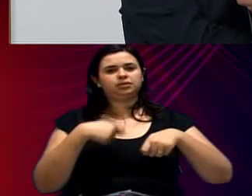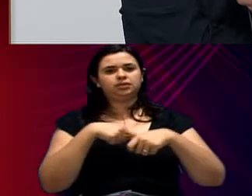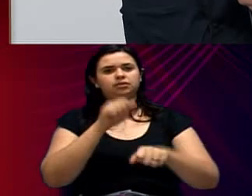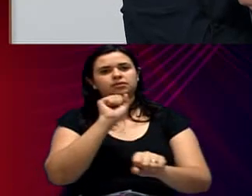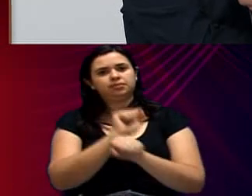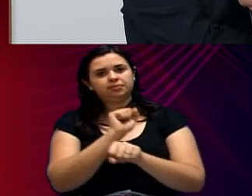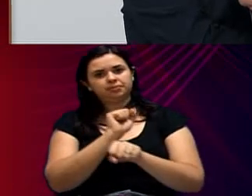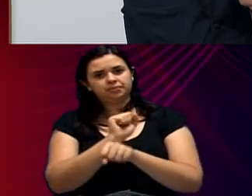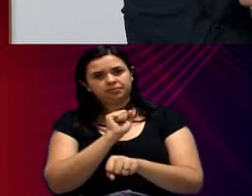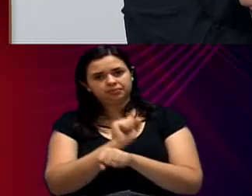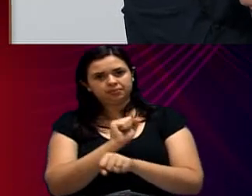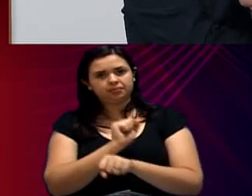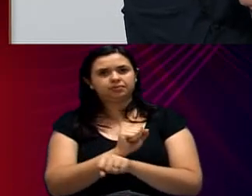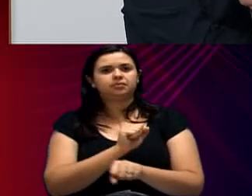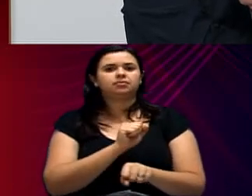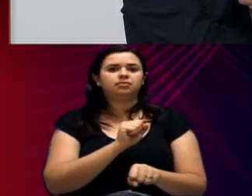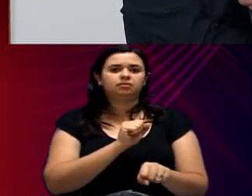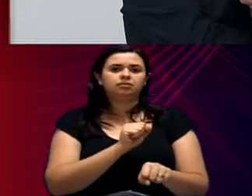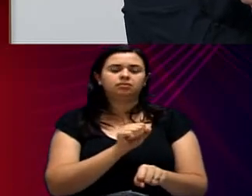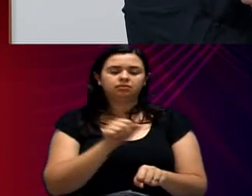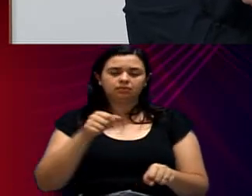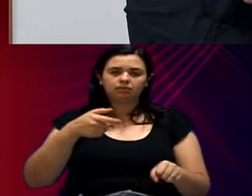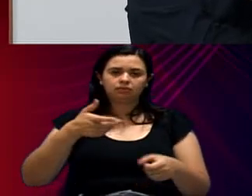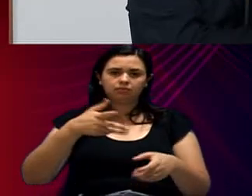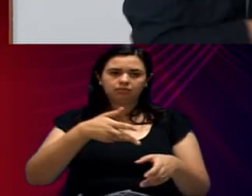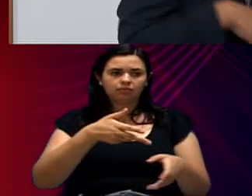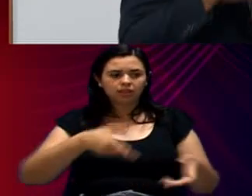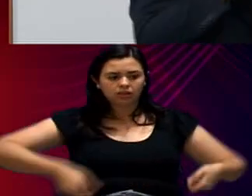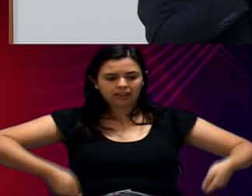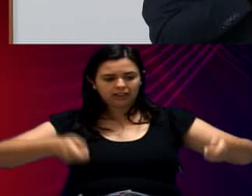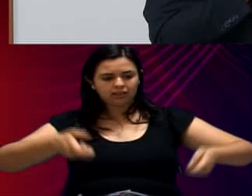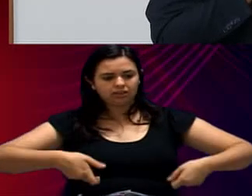cruzando aí as outras plataformas para descer ali, puxar